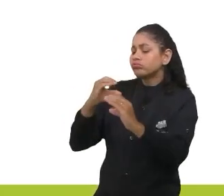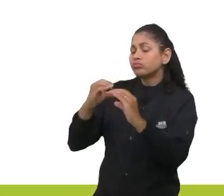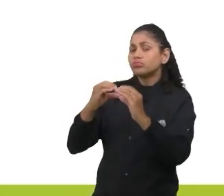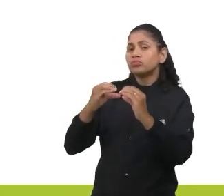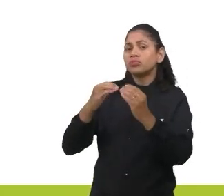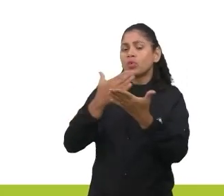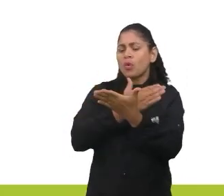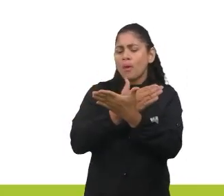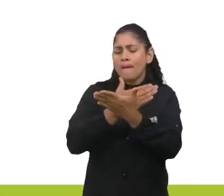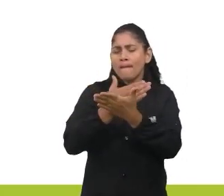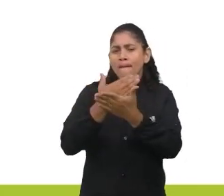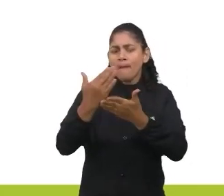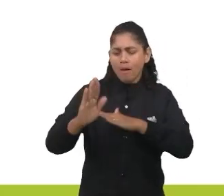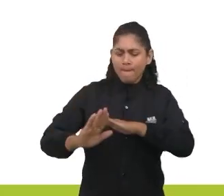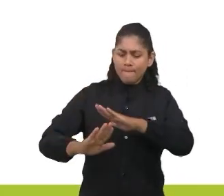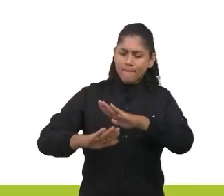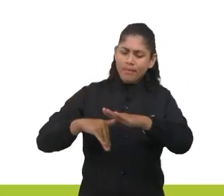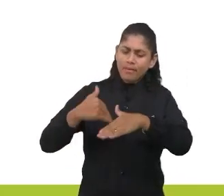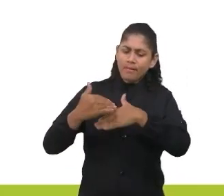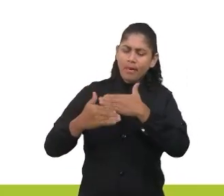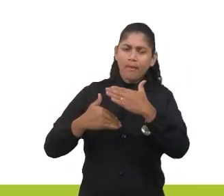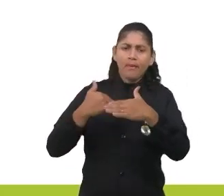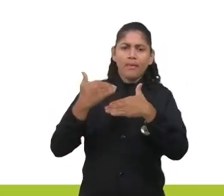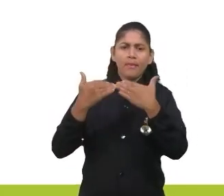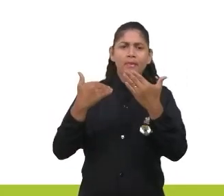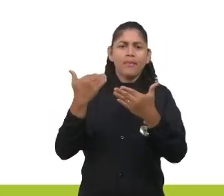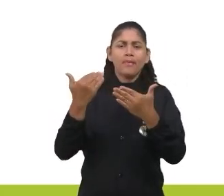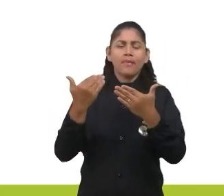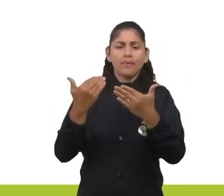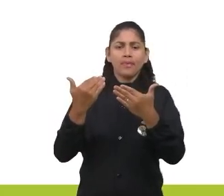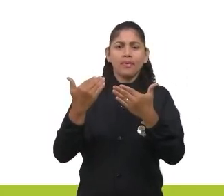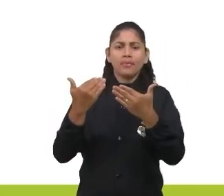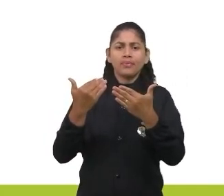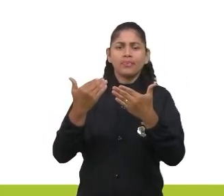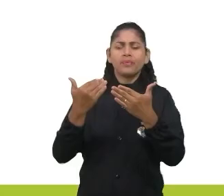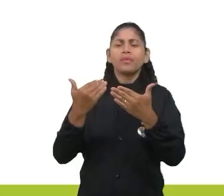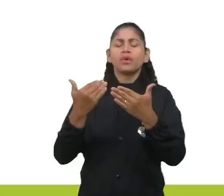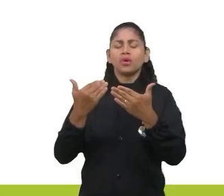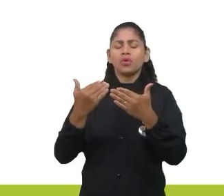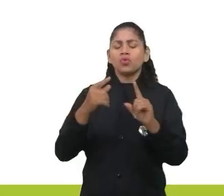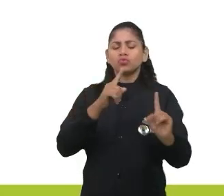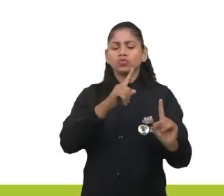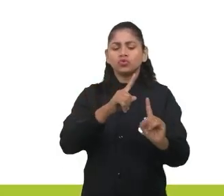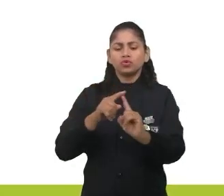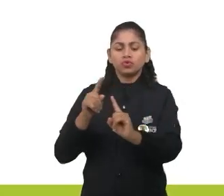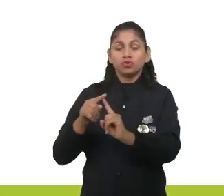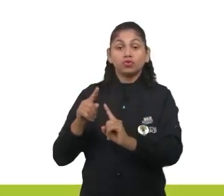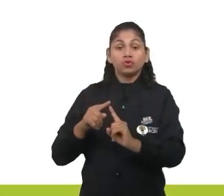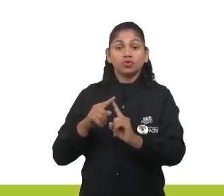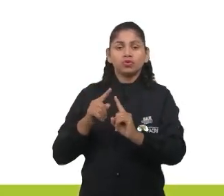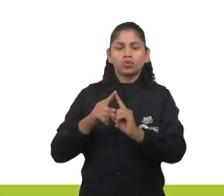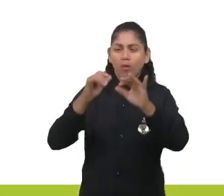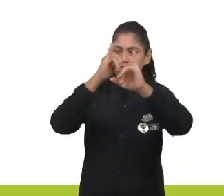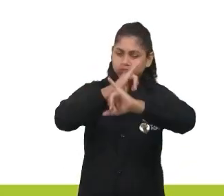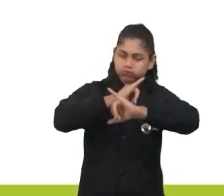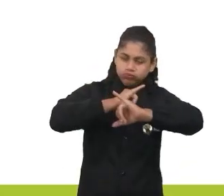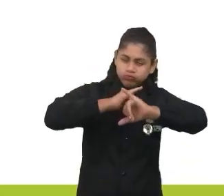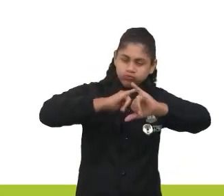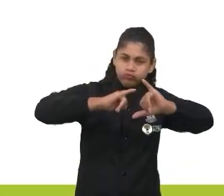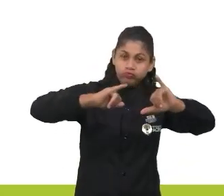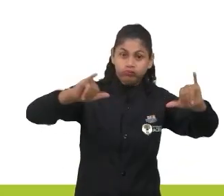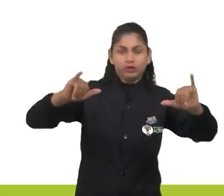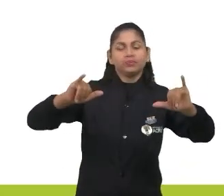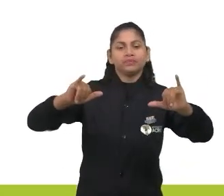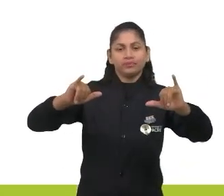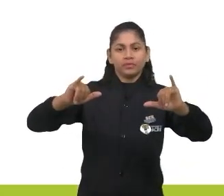produzir um tipo específico de conteúdo, de massas, que extrapola o sentido da arte